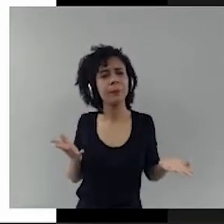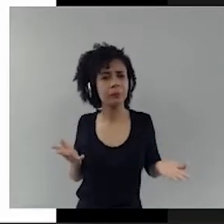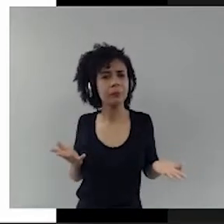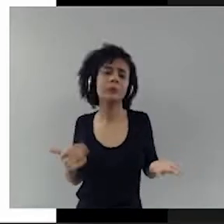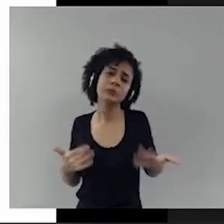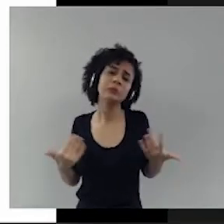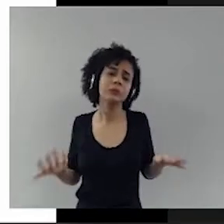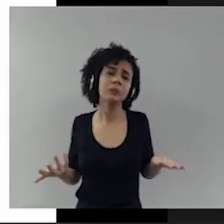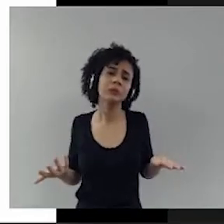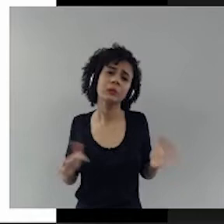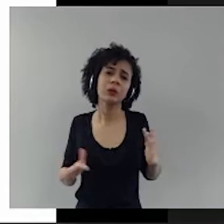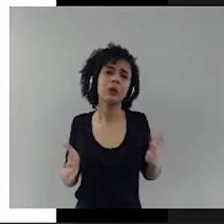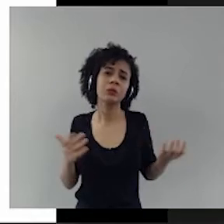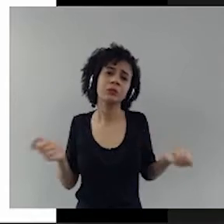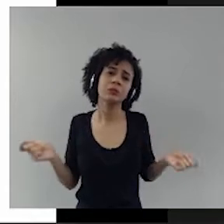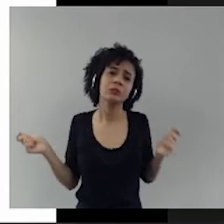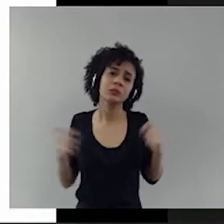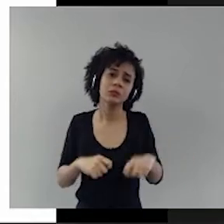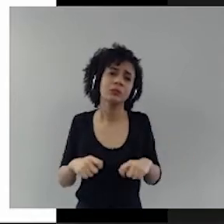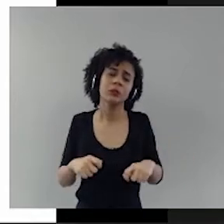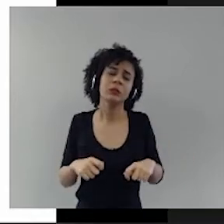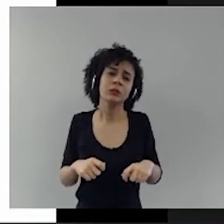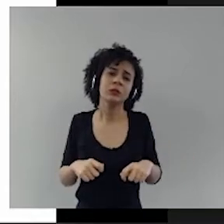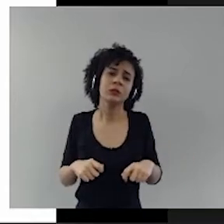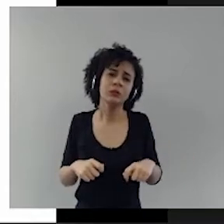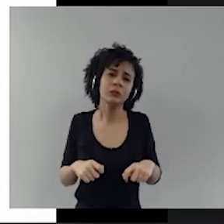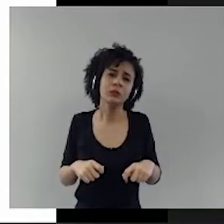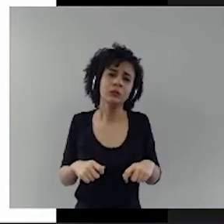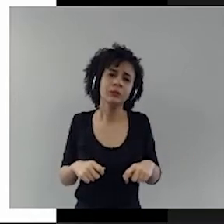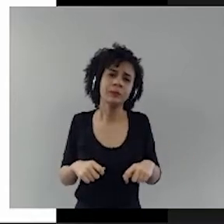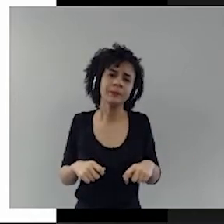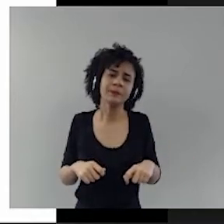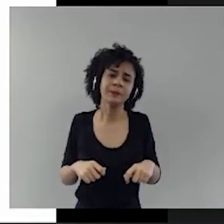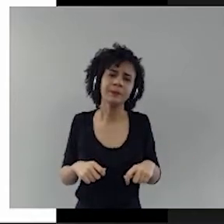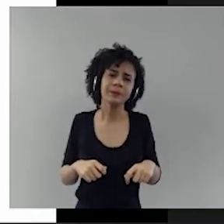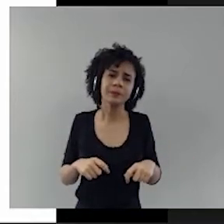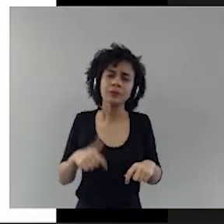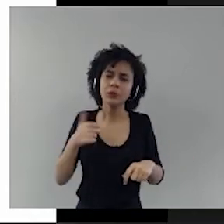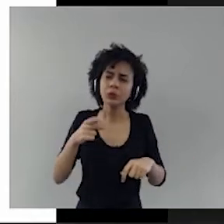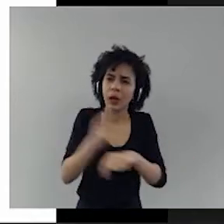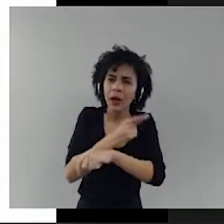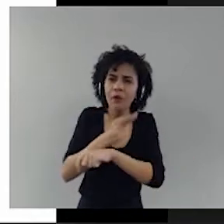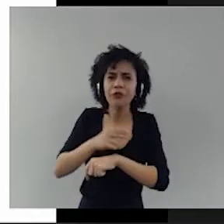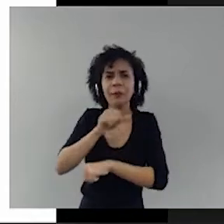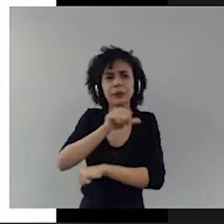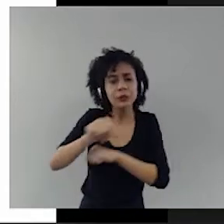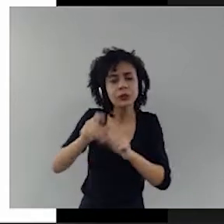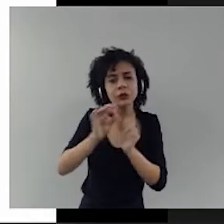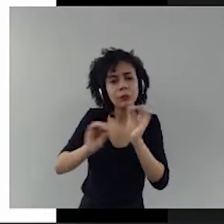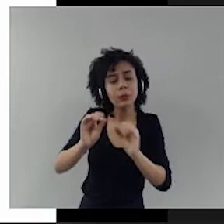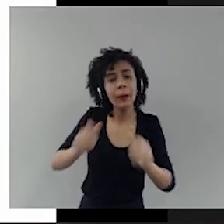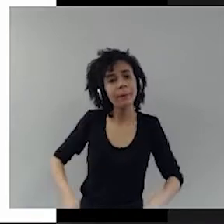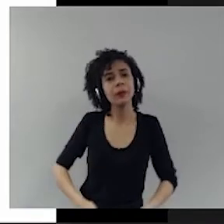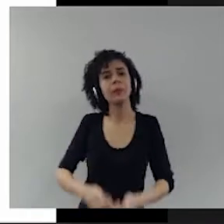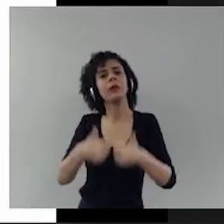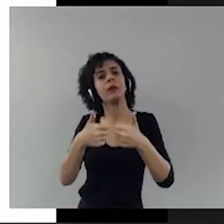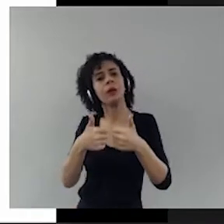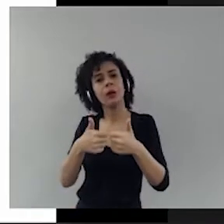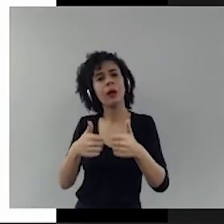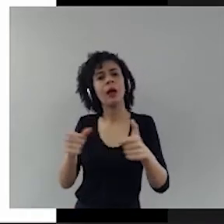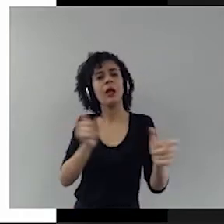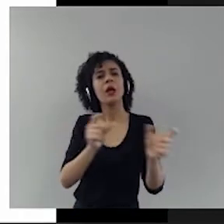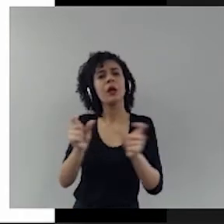lento então talvez seja o momento de reformar a lei de licitações é